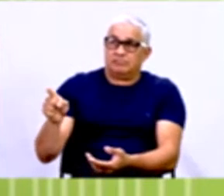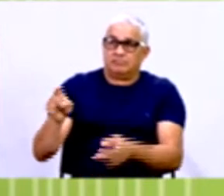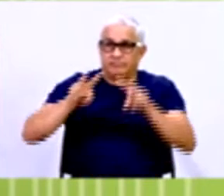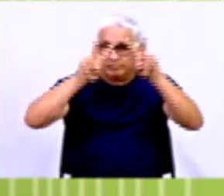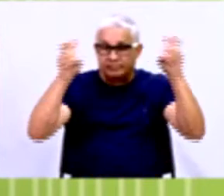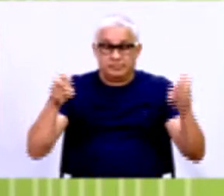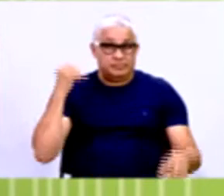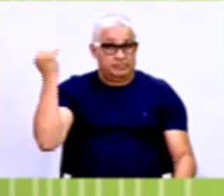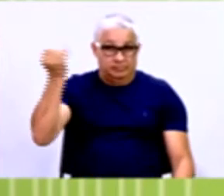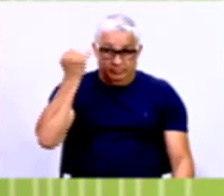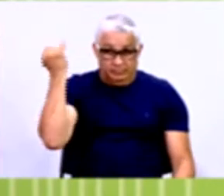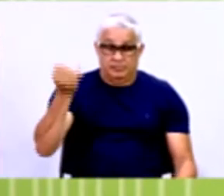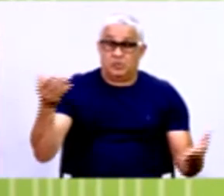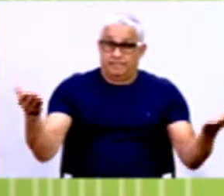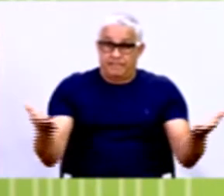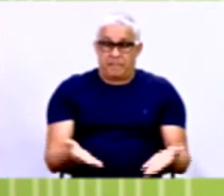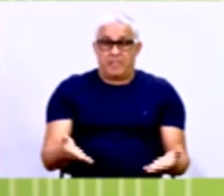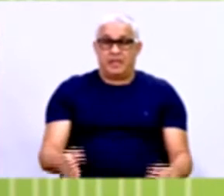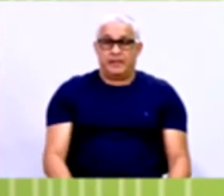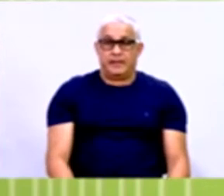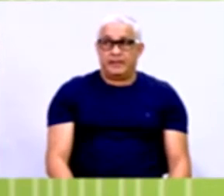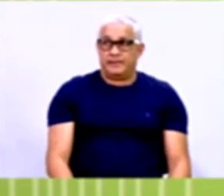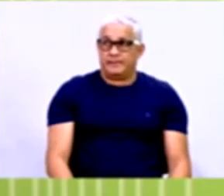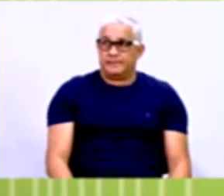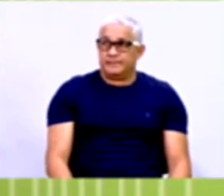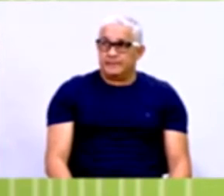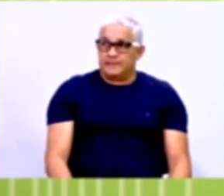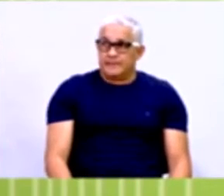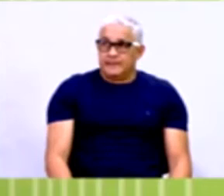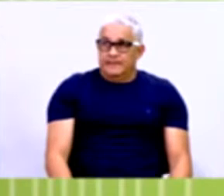muito grande nos dias atuais.